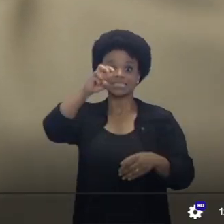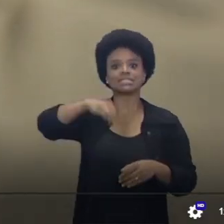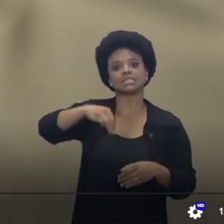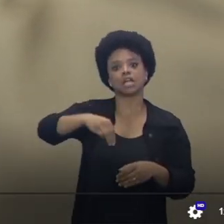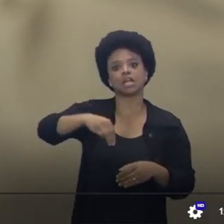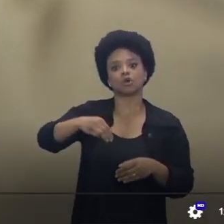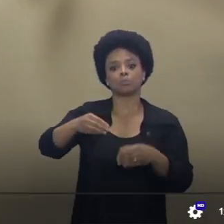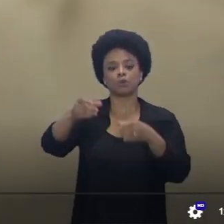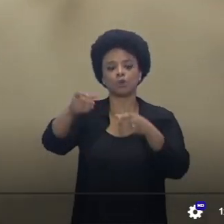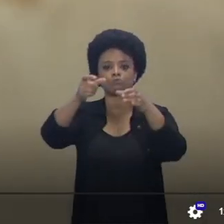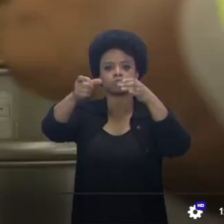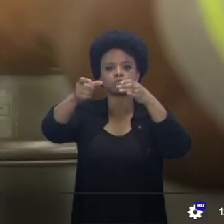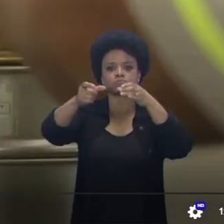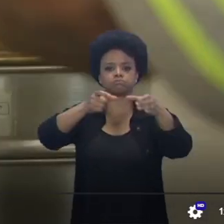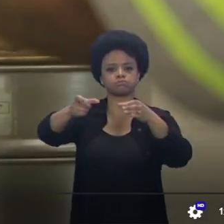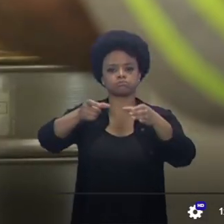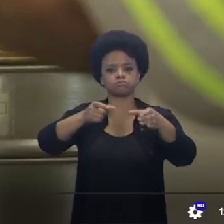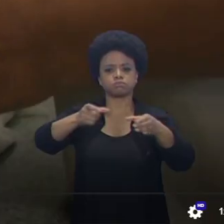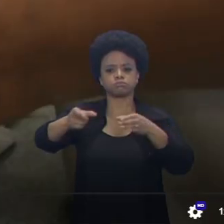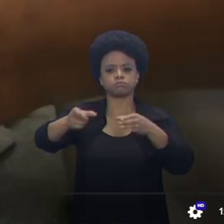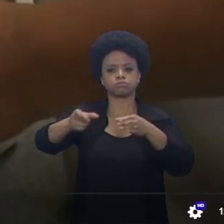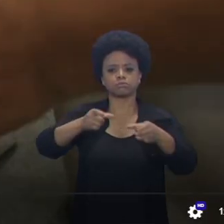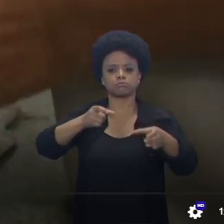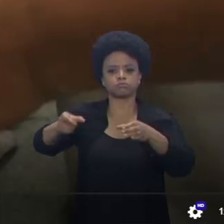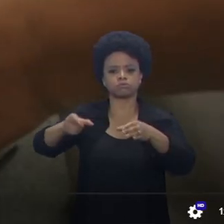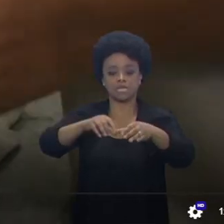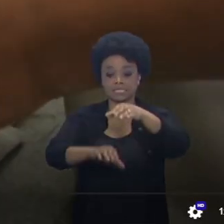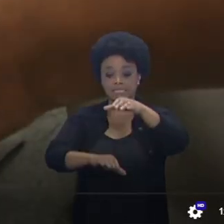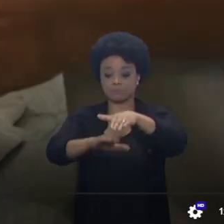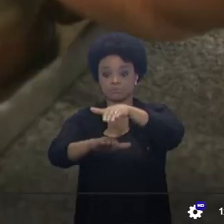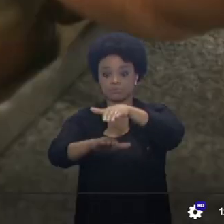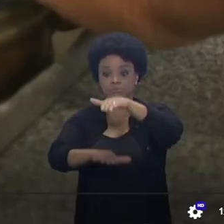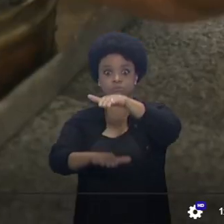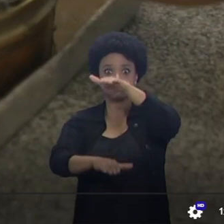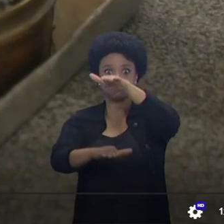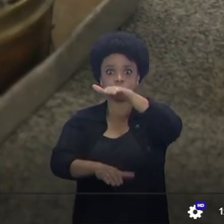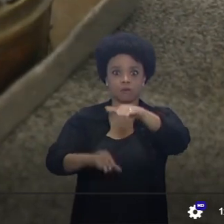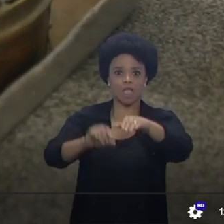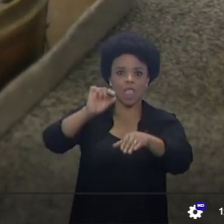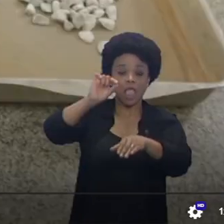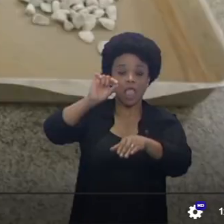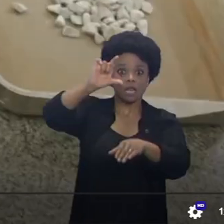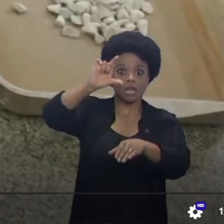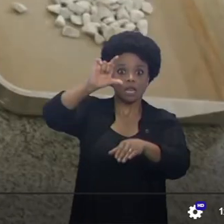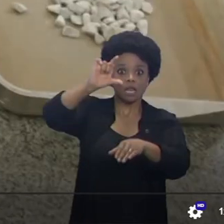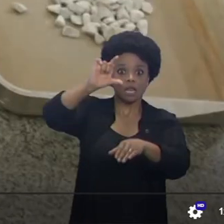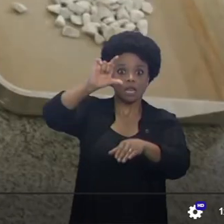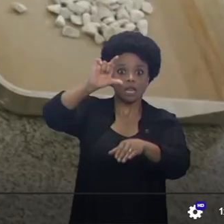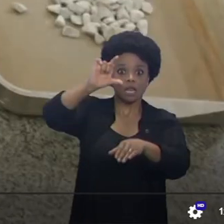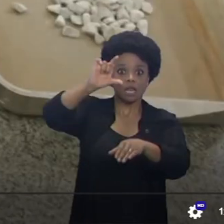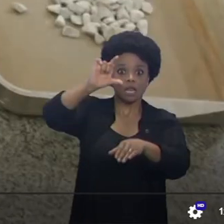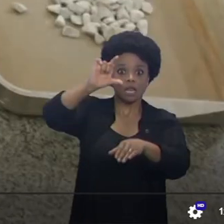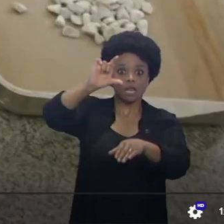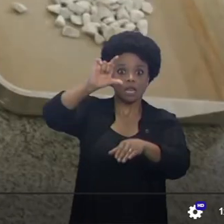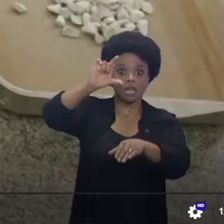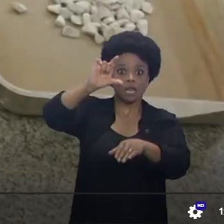Importante dizer que o tamanho dos agregados influencia na trabalhabilidade do concreto.